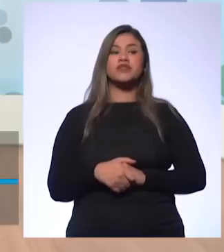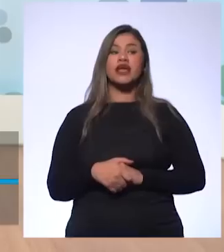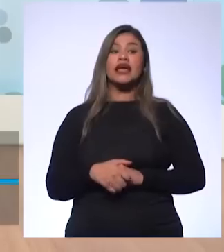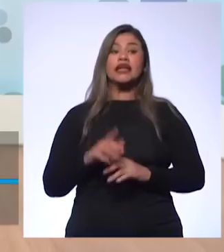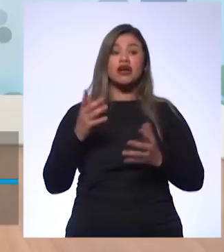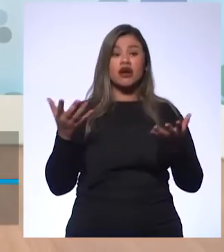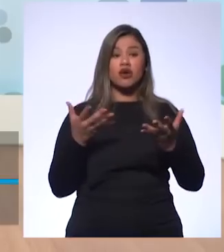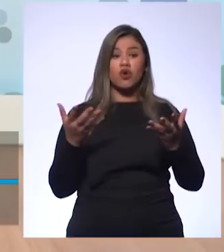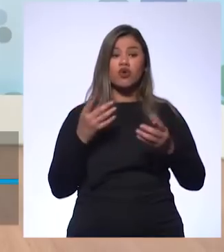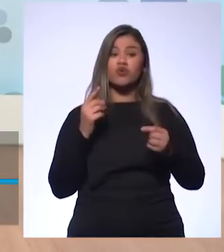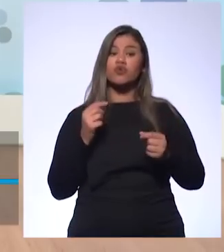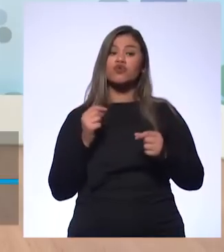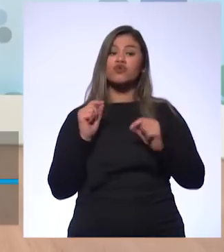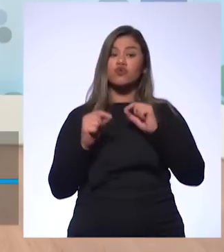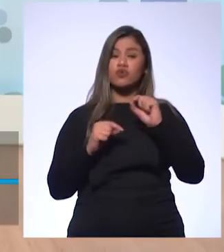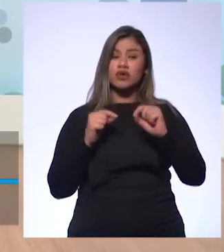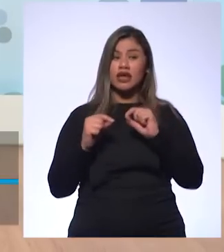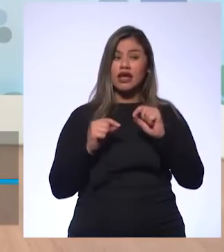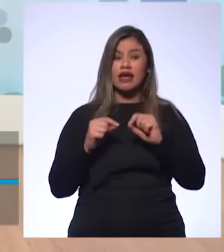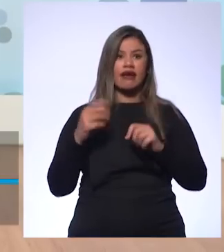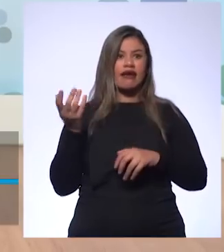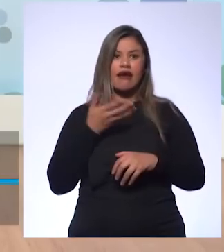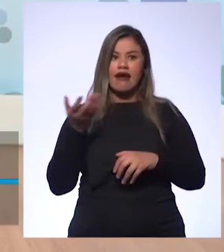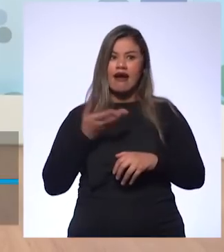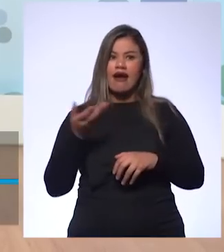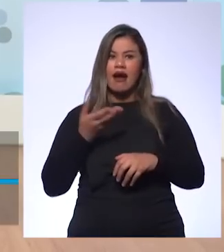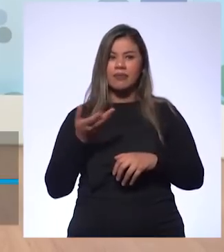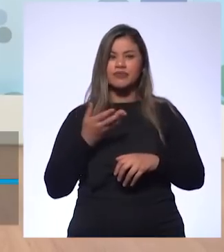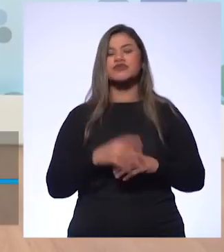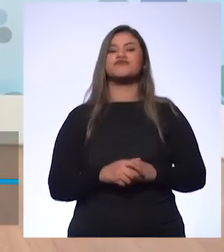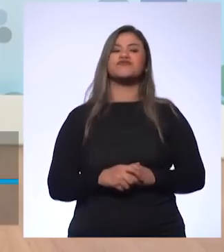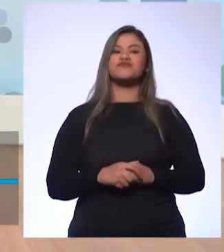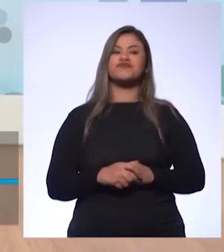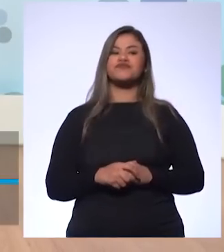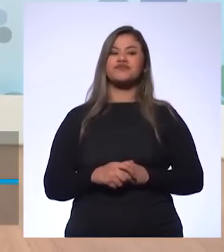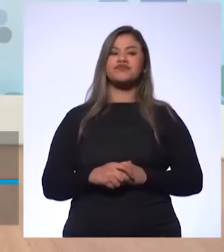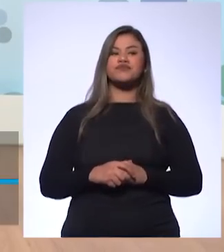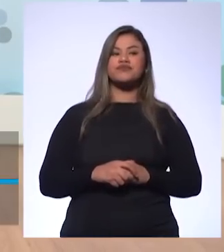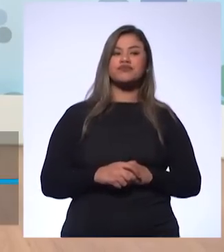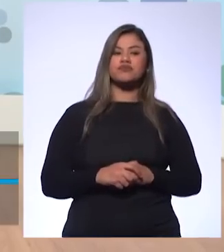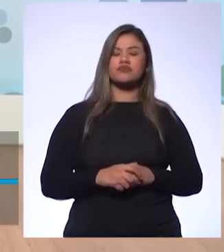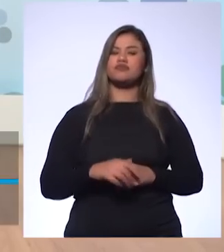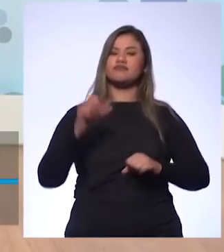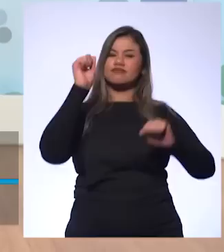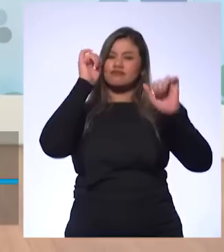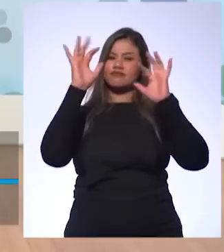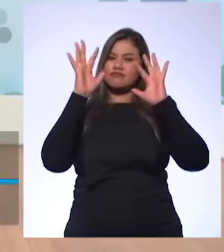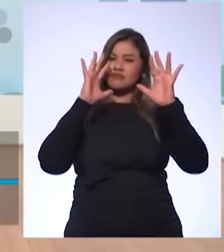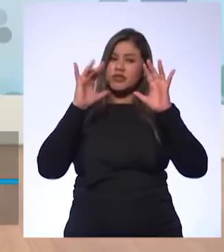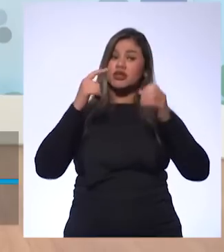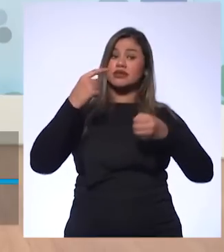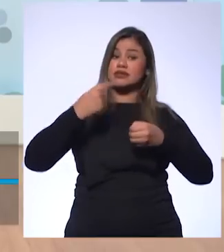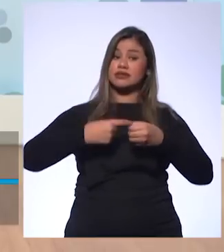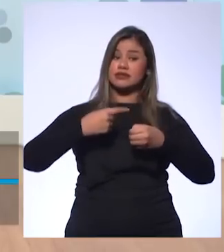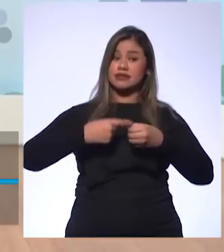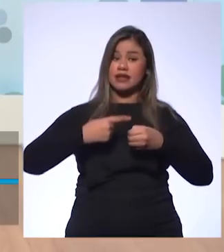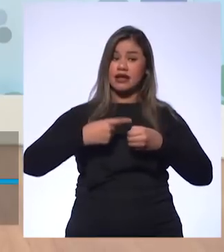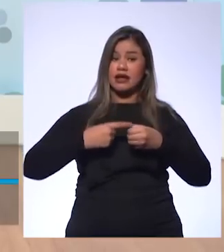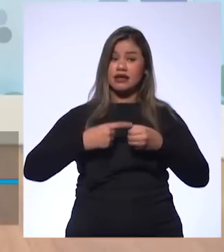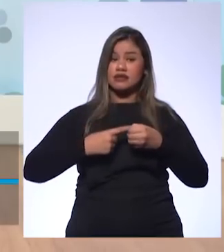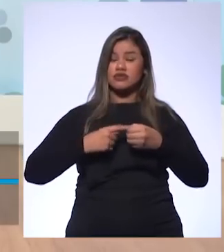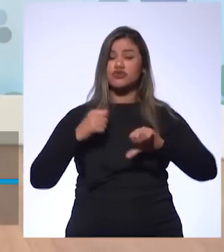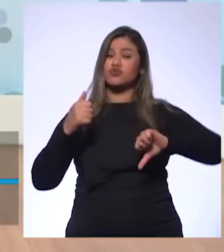agora. E assim, é no ritmo do pancadão. Quer ver a peteca que eu vou jogar pra você? Pensando em cidade, pensando